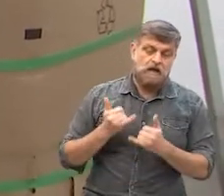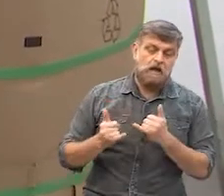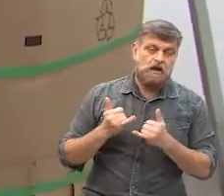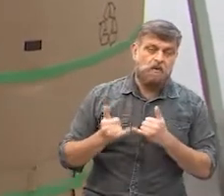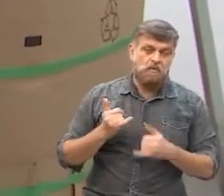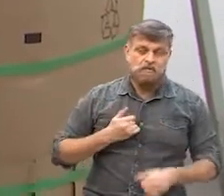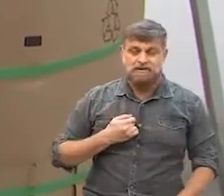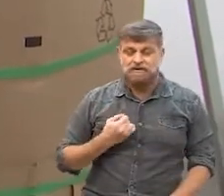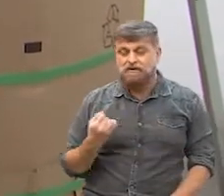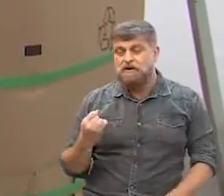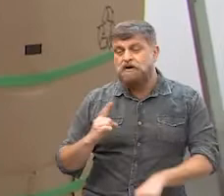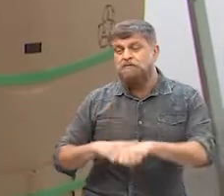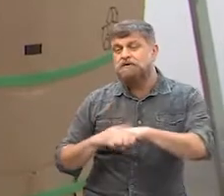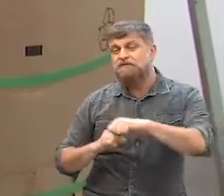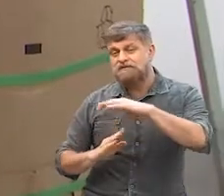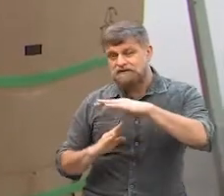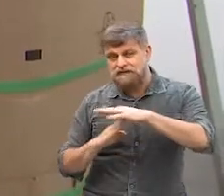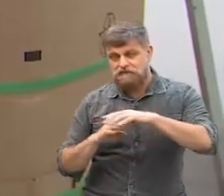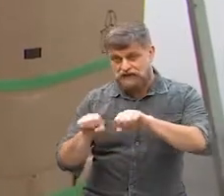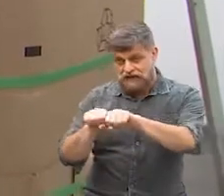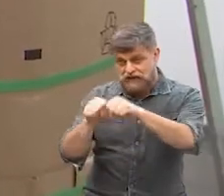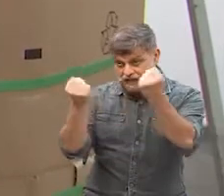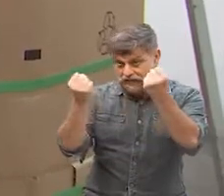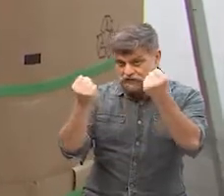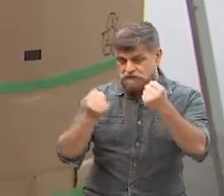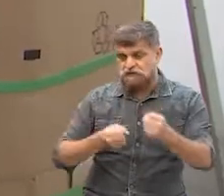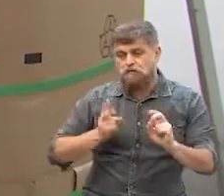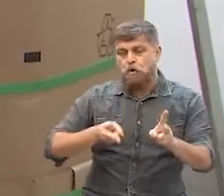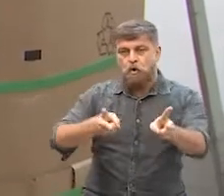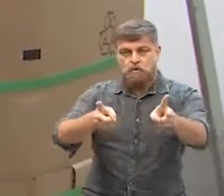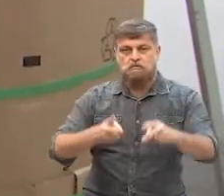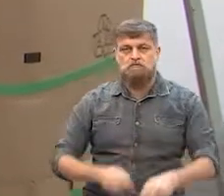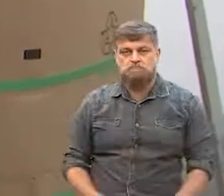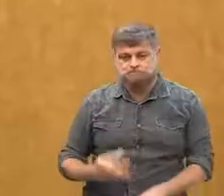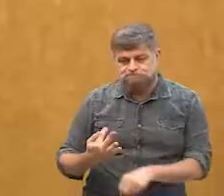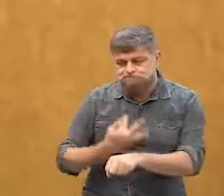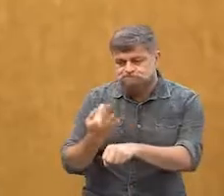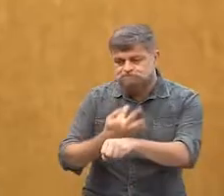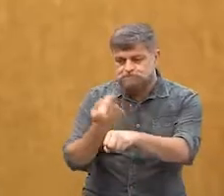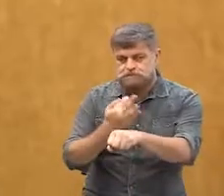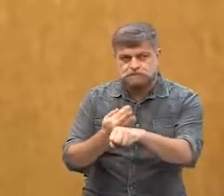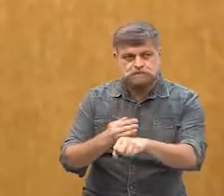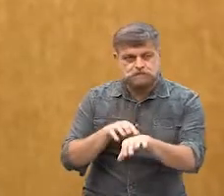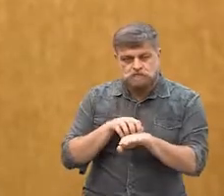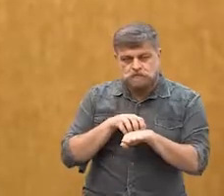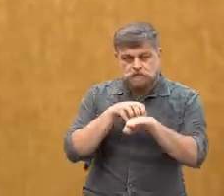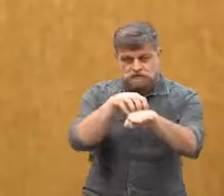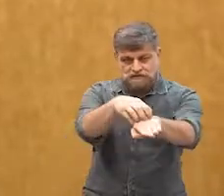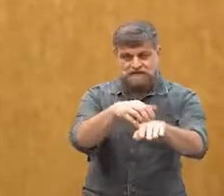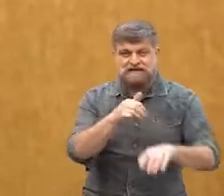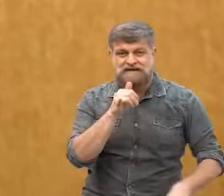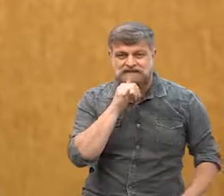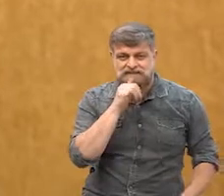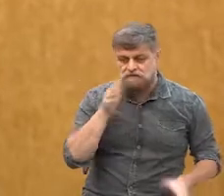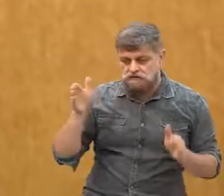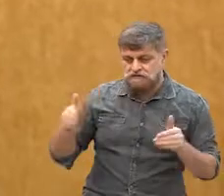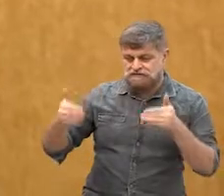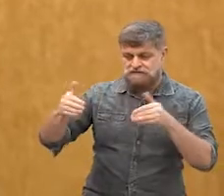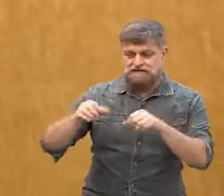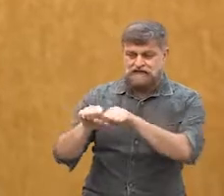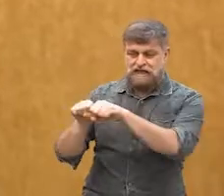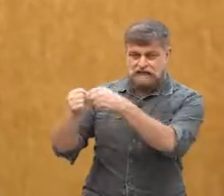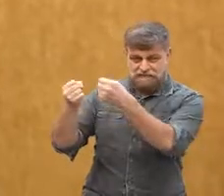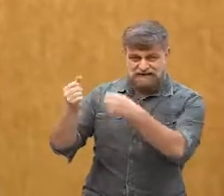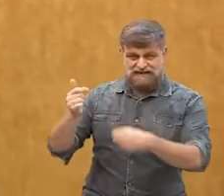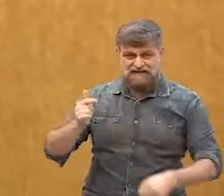mantém intacta ou se sofre algum tipo de avaria no trajeto. Se a embalagem sofrer alguma avaria, tiver